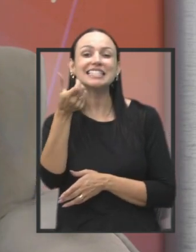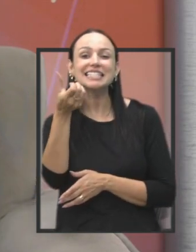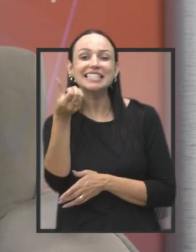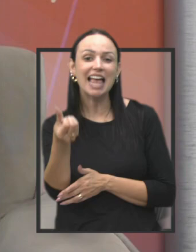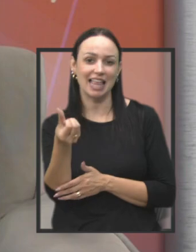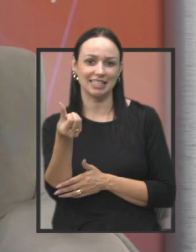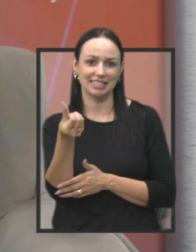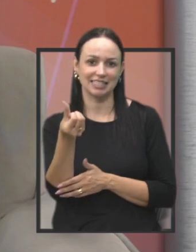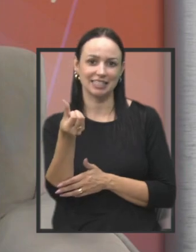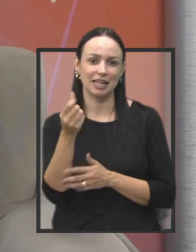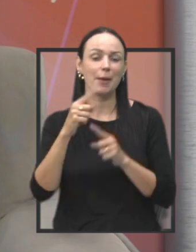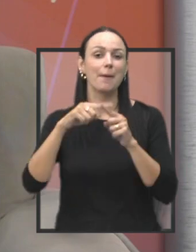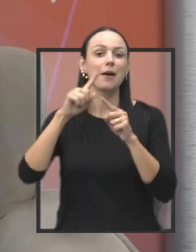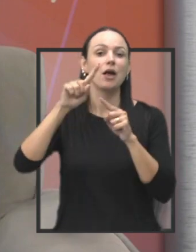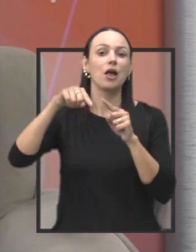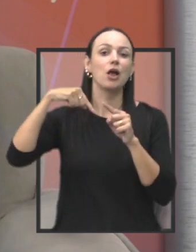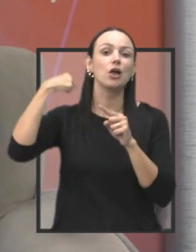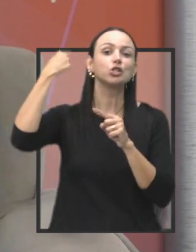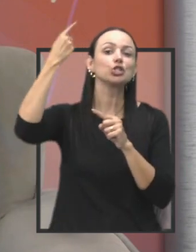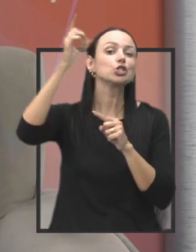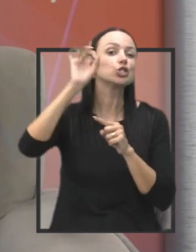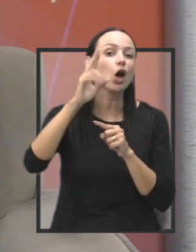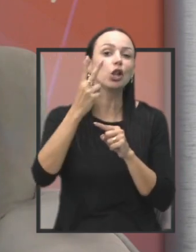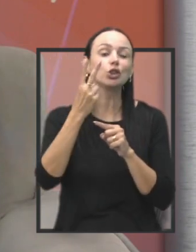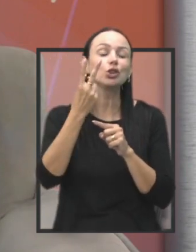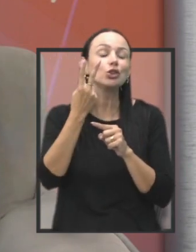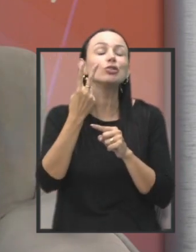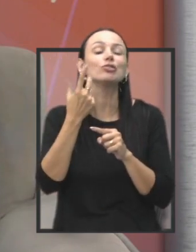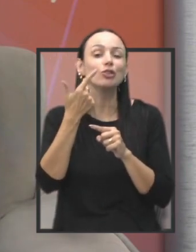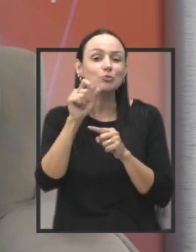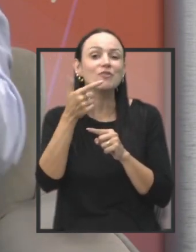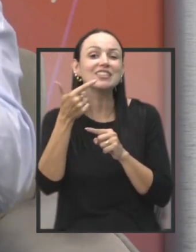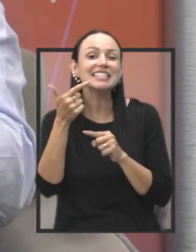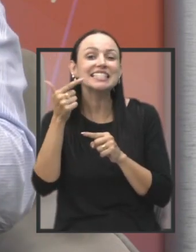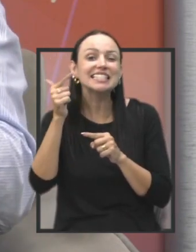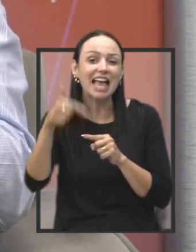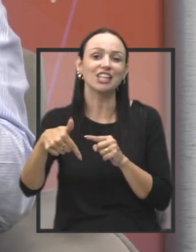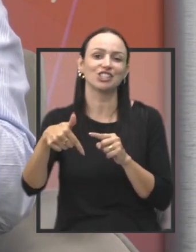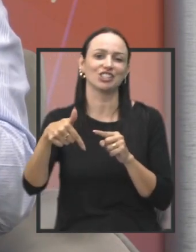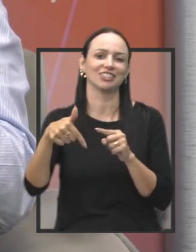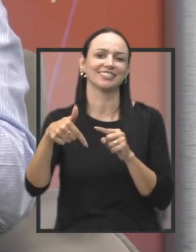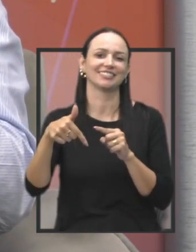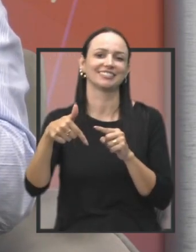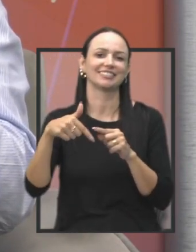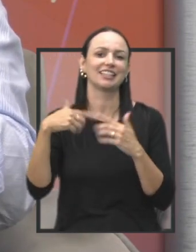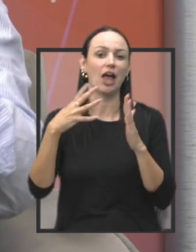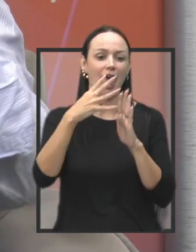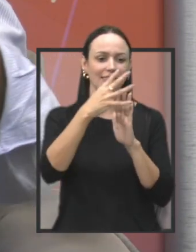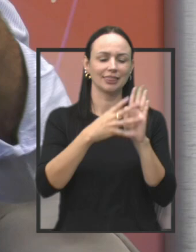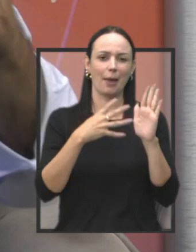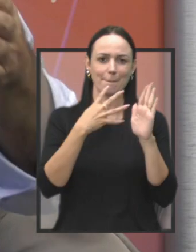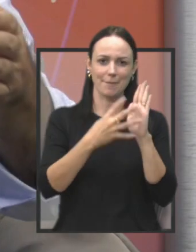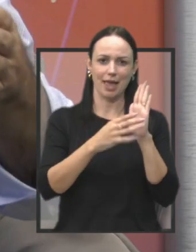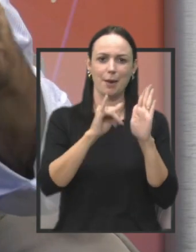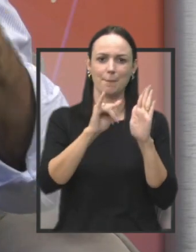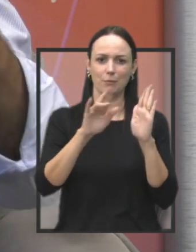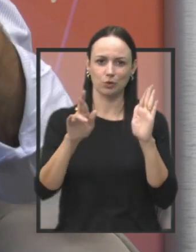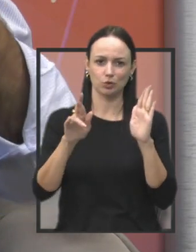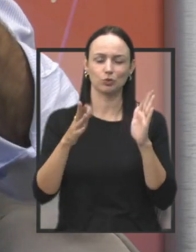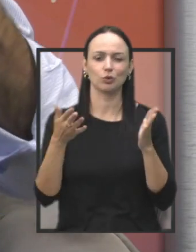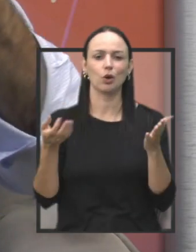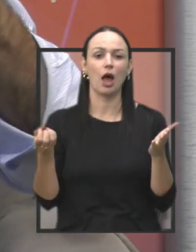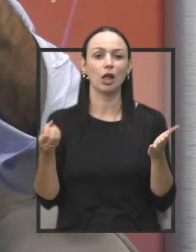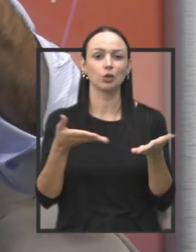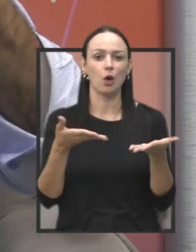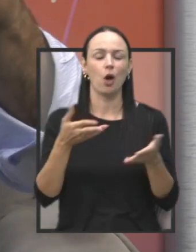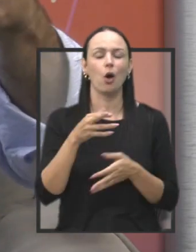Para o exercício de 2026 vai surtir efeito só em 27. Atualmente, a tabela do imposto de renda, que o atual governo